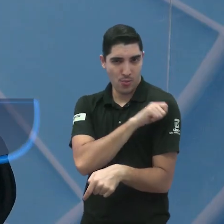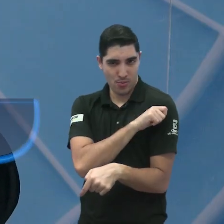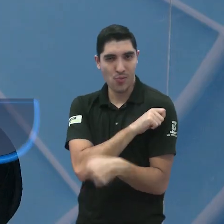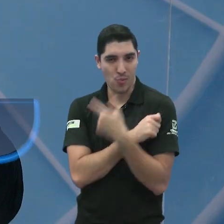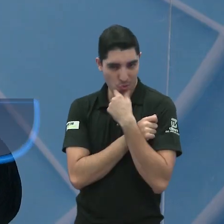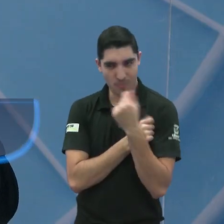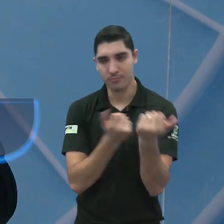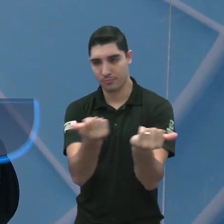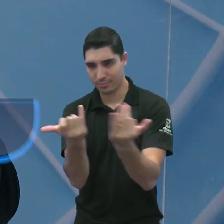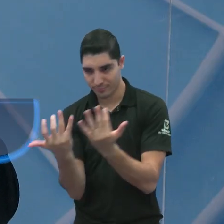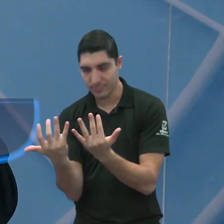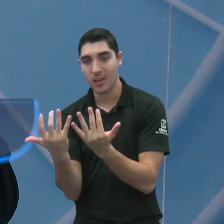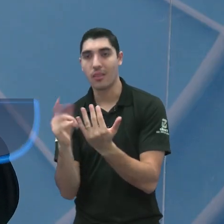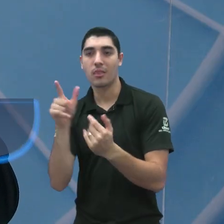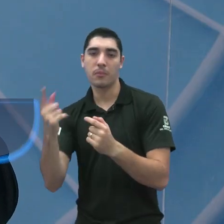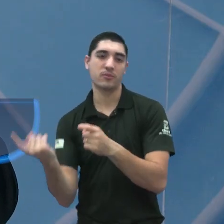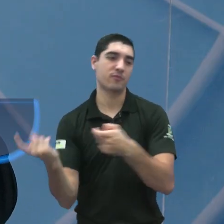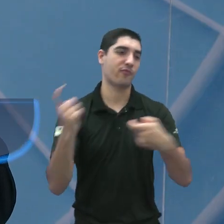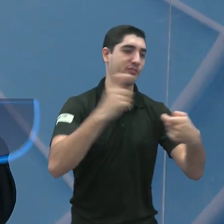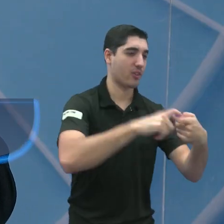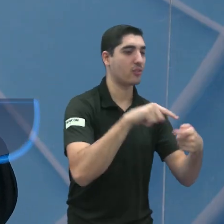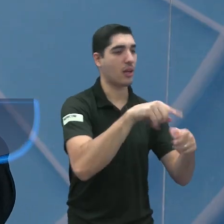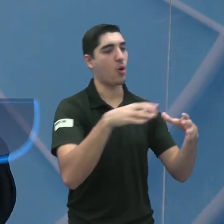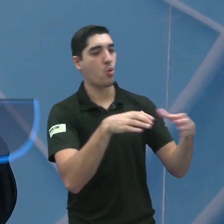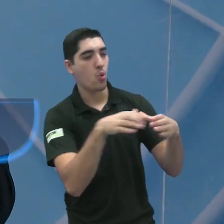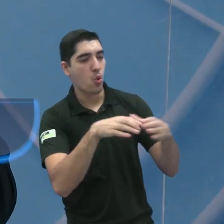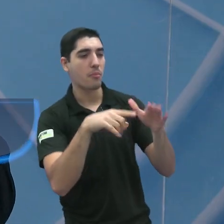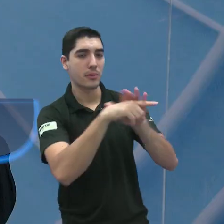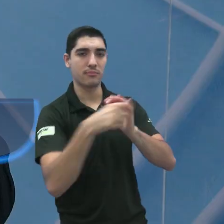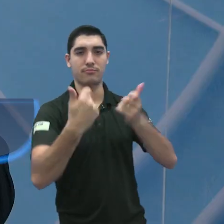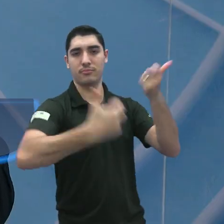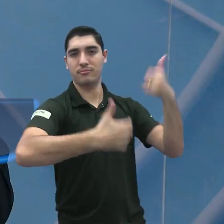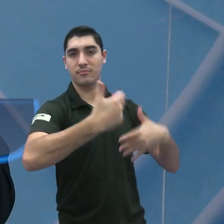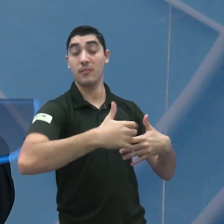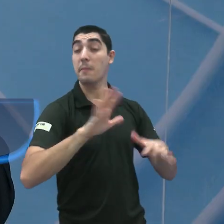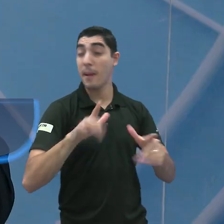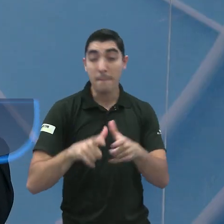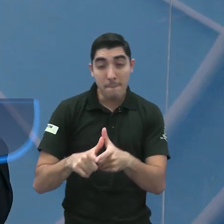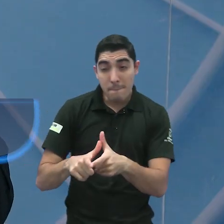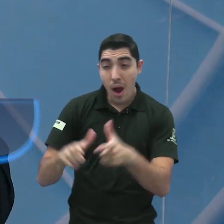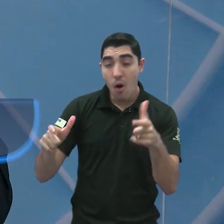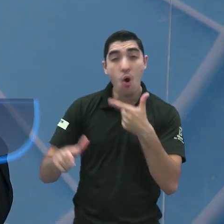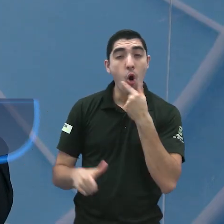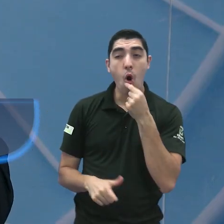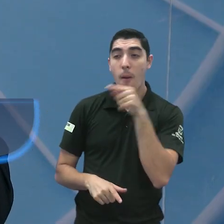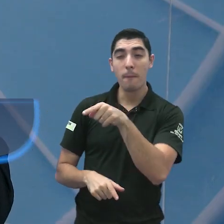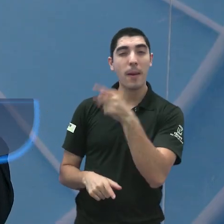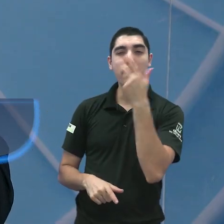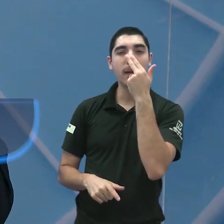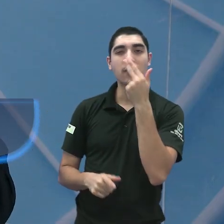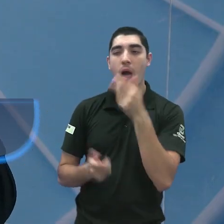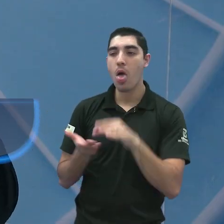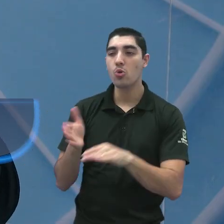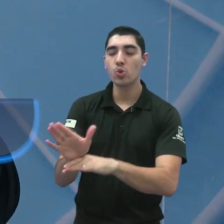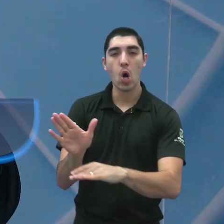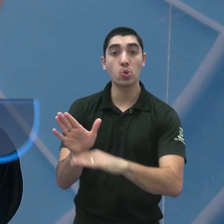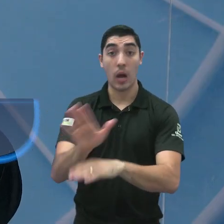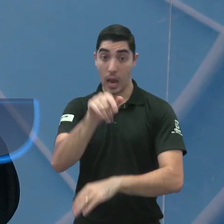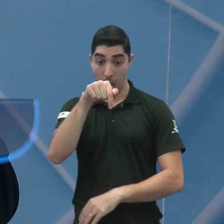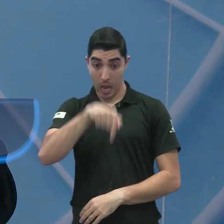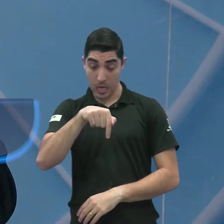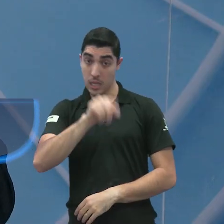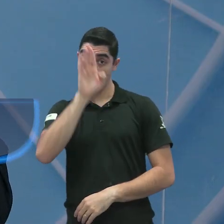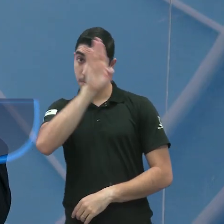e passavam a ideia geral para o grupo de pesquisa, mas majoritariamente os homens eram beneficiados. Aqui